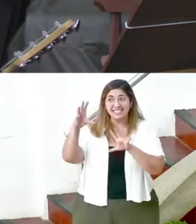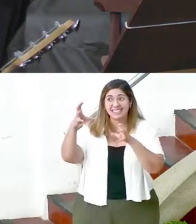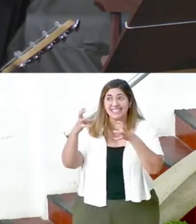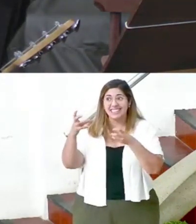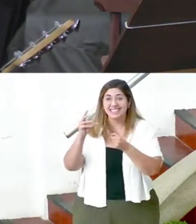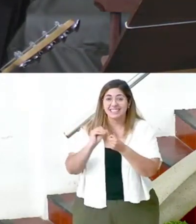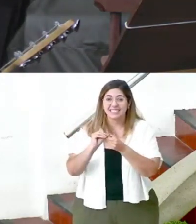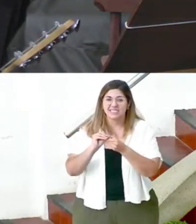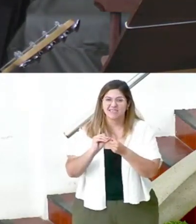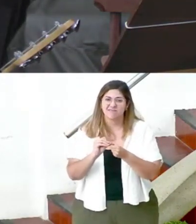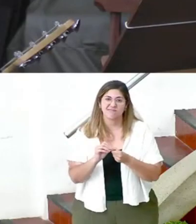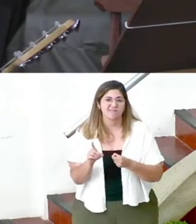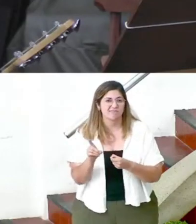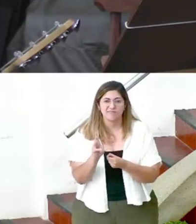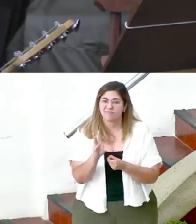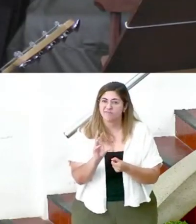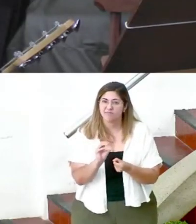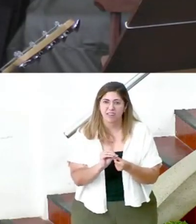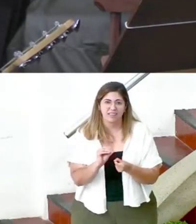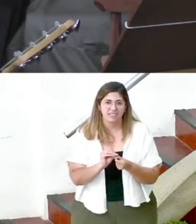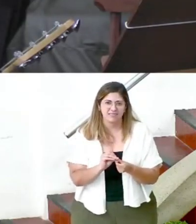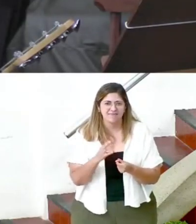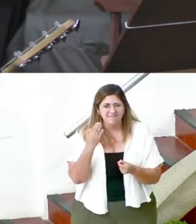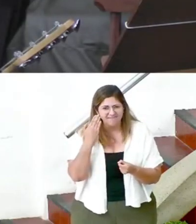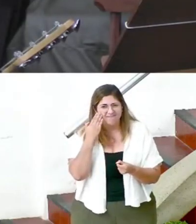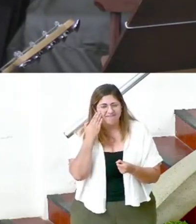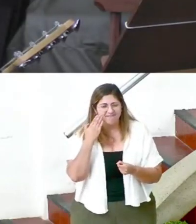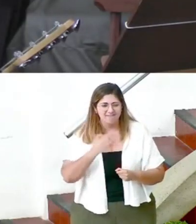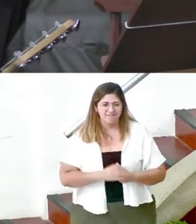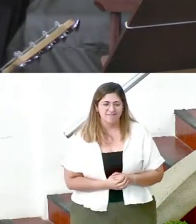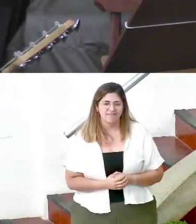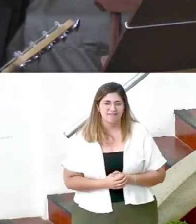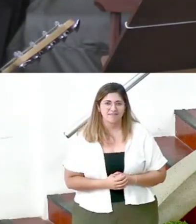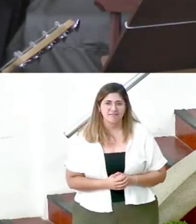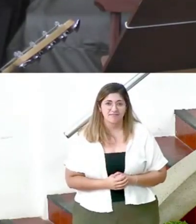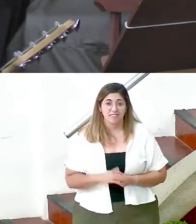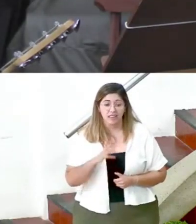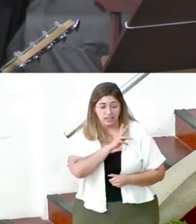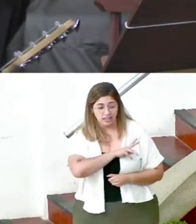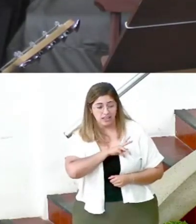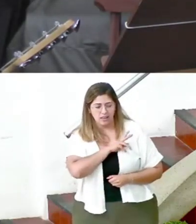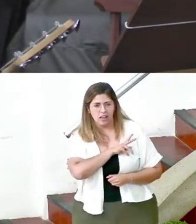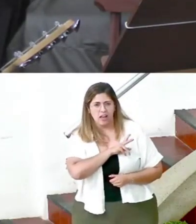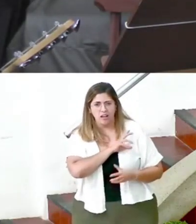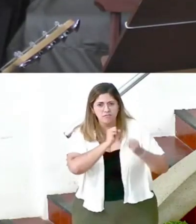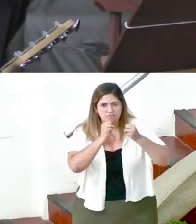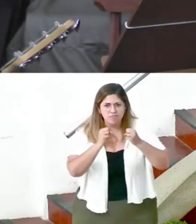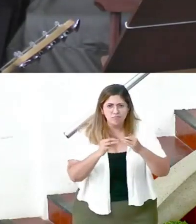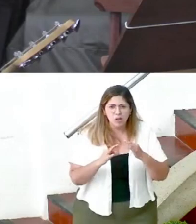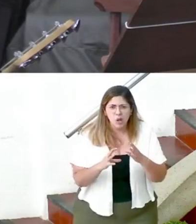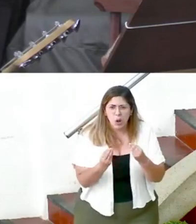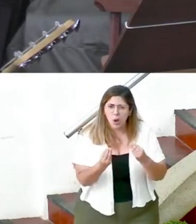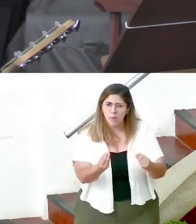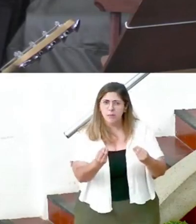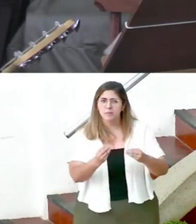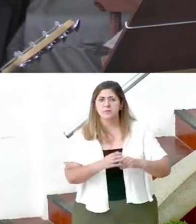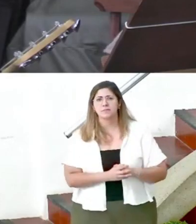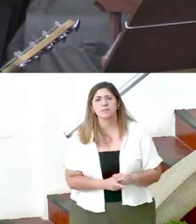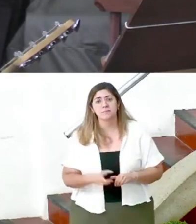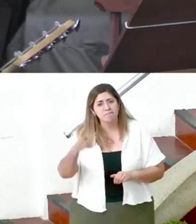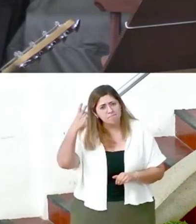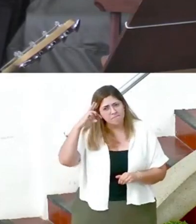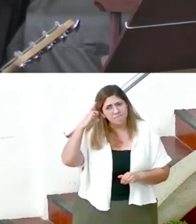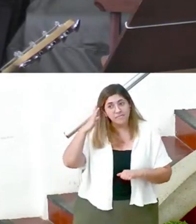faça. Ser orgulhoso. Como é que Paulo explica isso? Paulo diz: deem uma olhadinha nos que foram